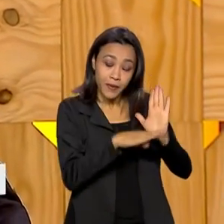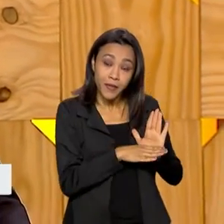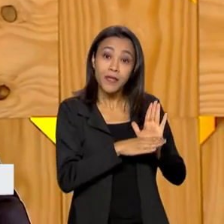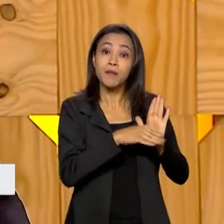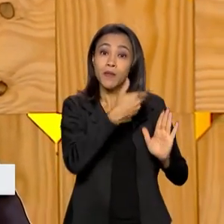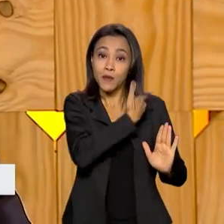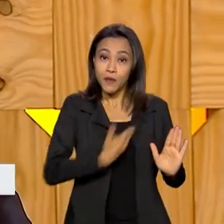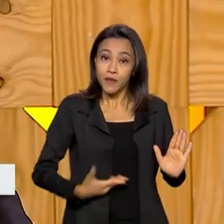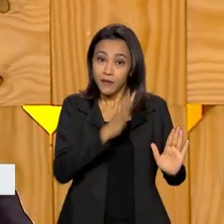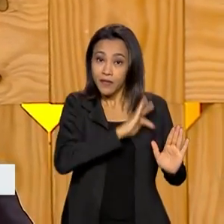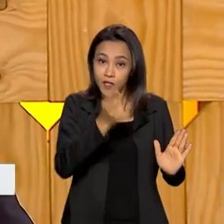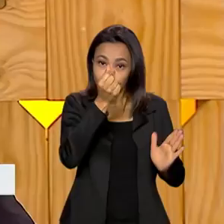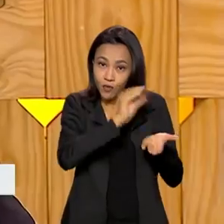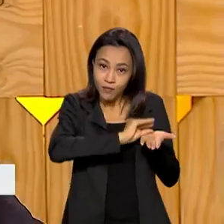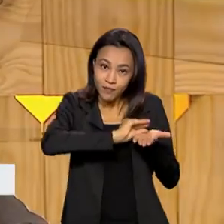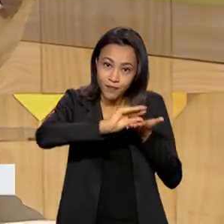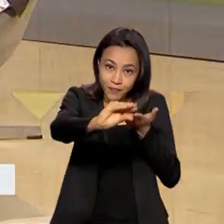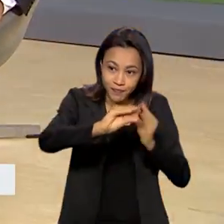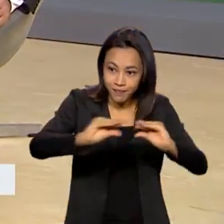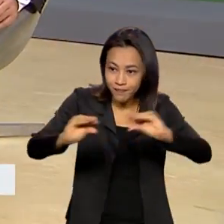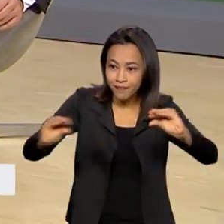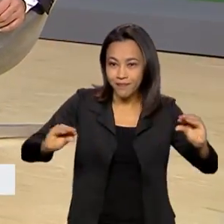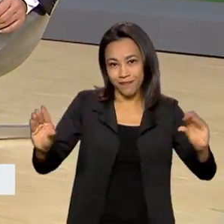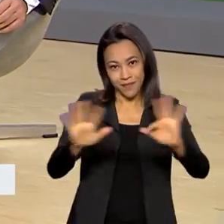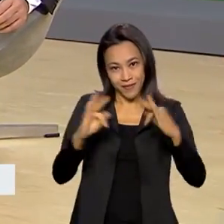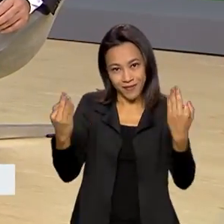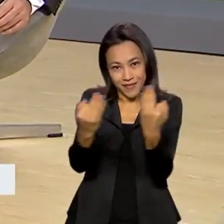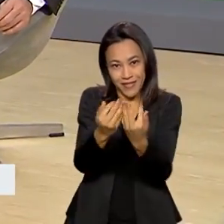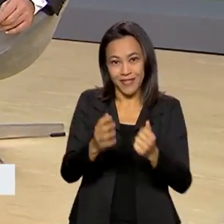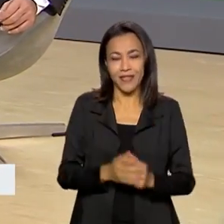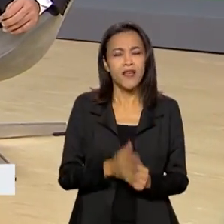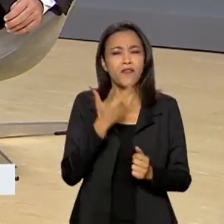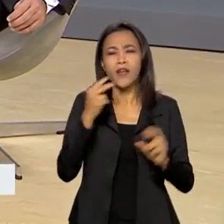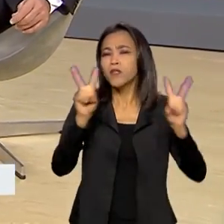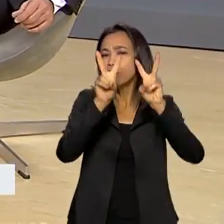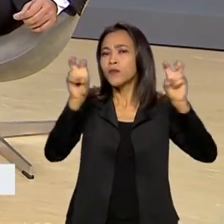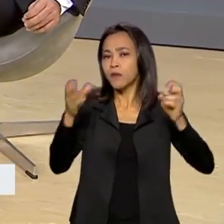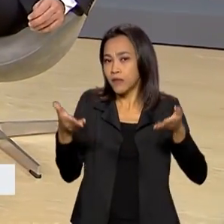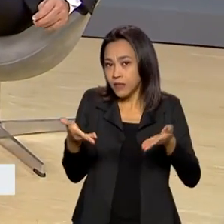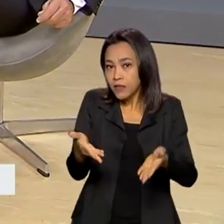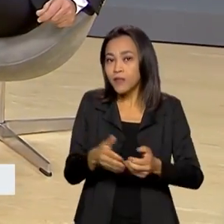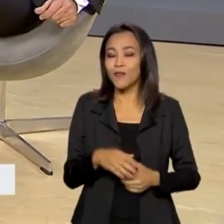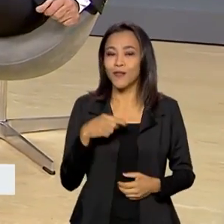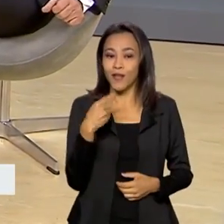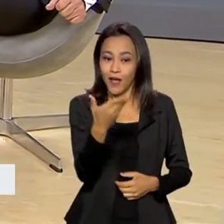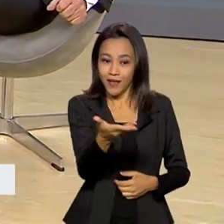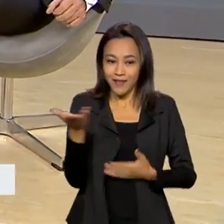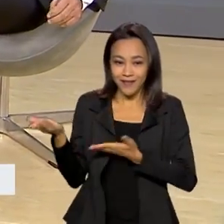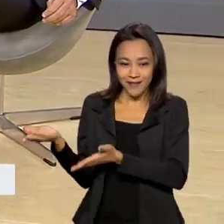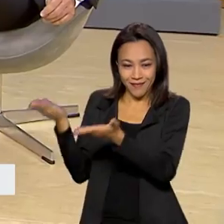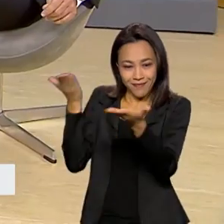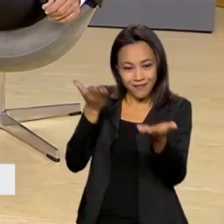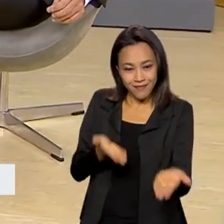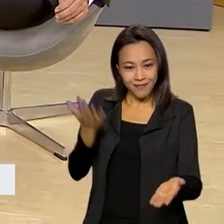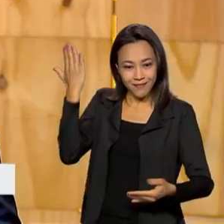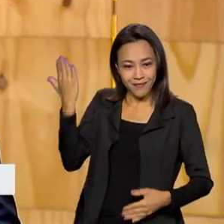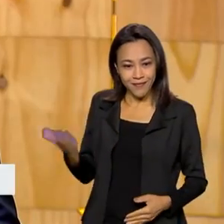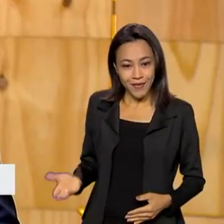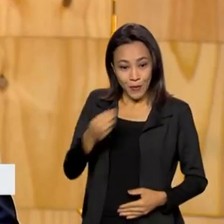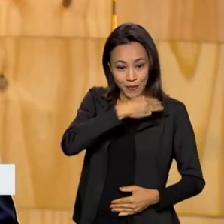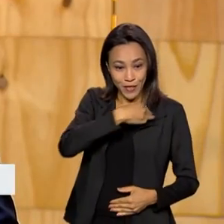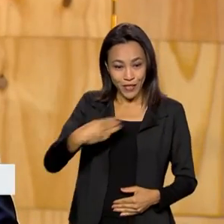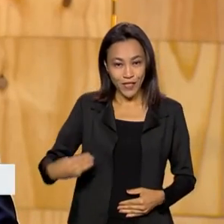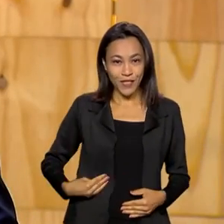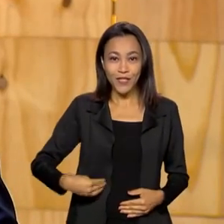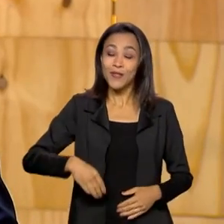de renda do Poder Executivo Federal e para falar um pouco sobre esse assunto nós recebemos aqui no estúdio o ministro da